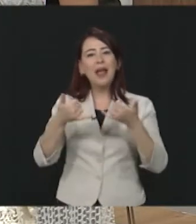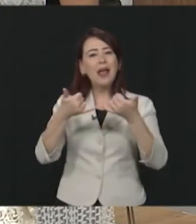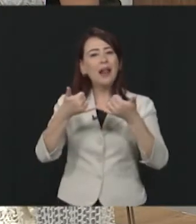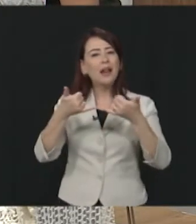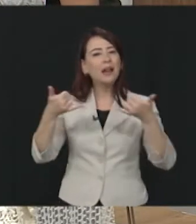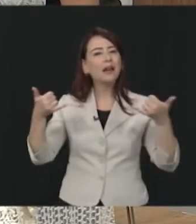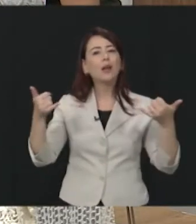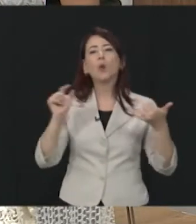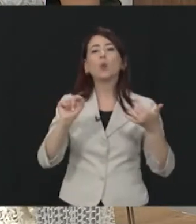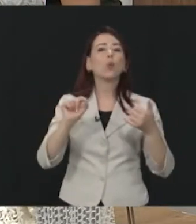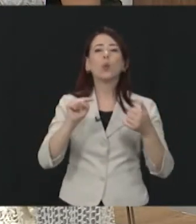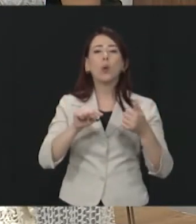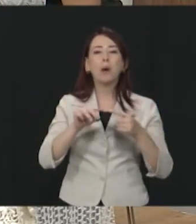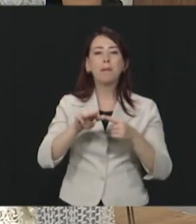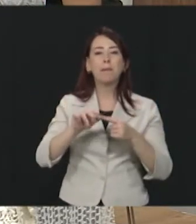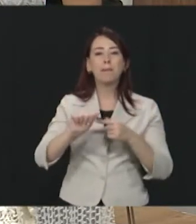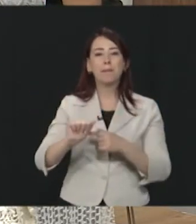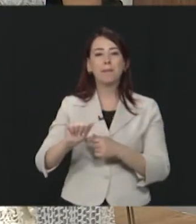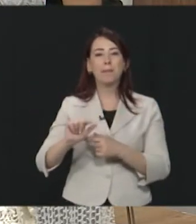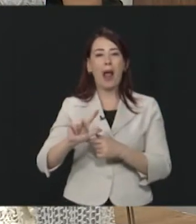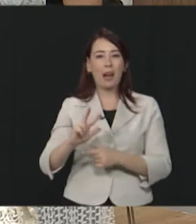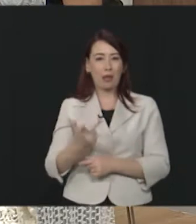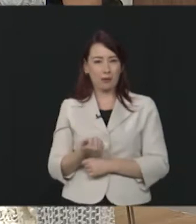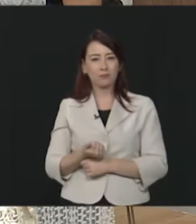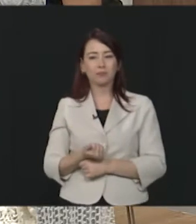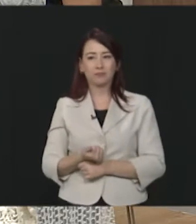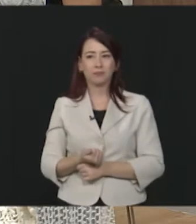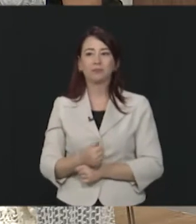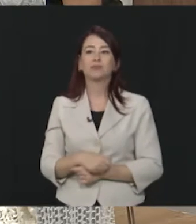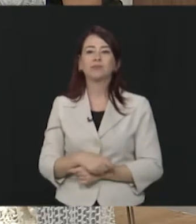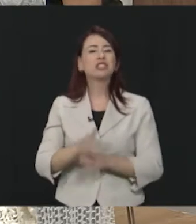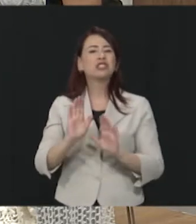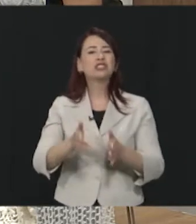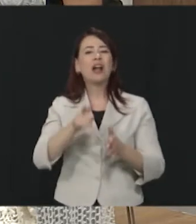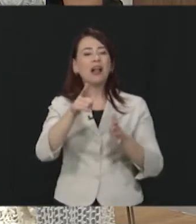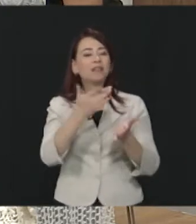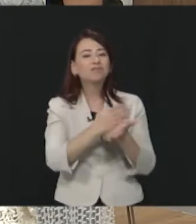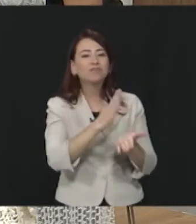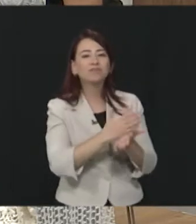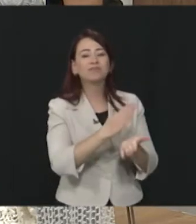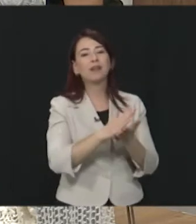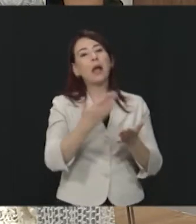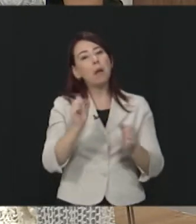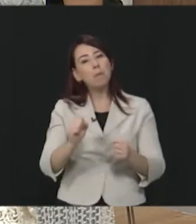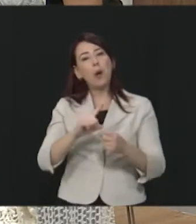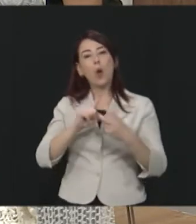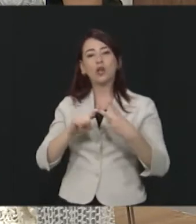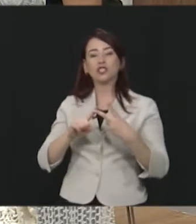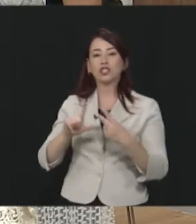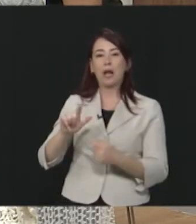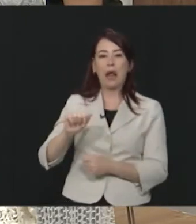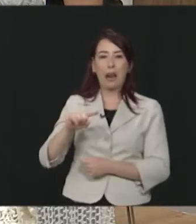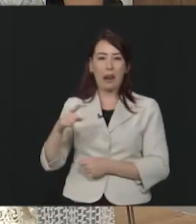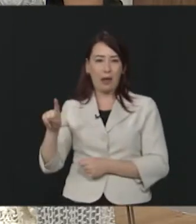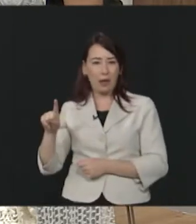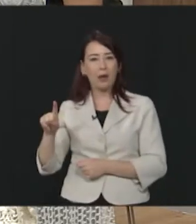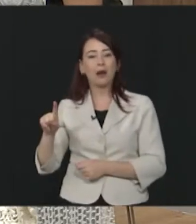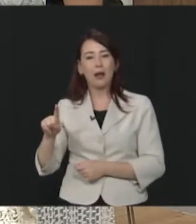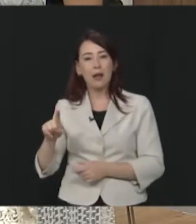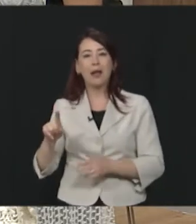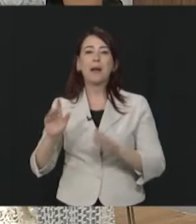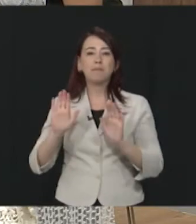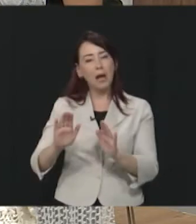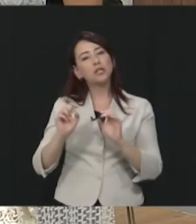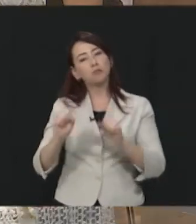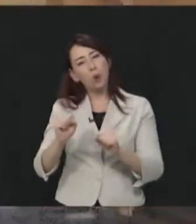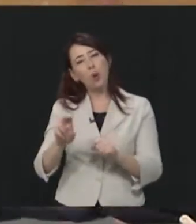que a senhora trouxe? É de malha, é. Que está sendo mais usada, né? Eu fazia muito com lã, que é melhor, mas a malha mas nessa dá época também. De calor,